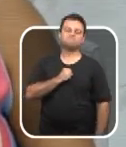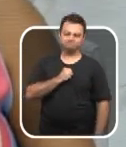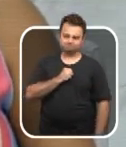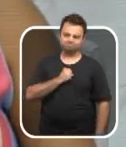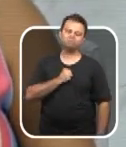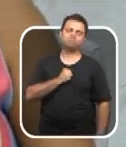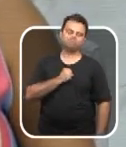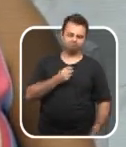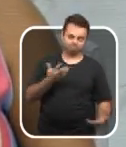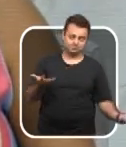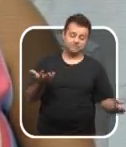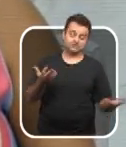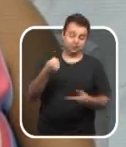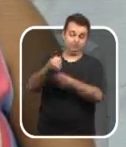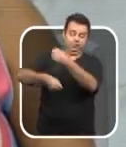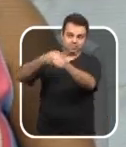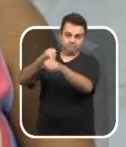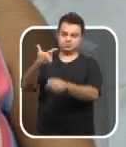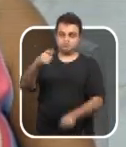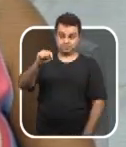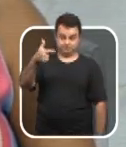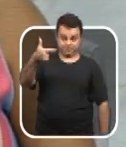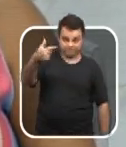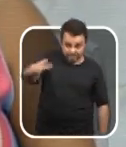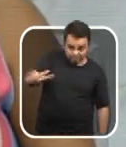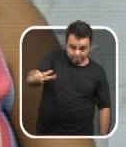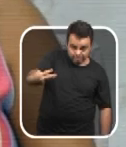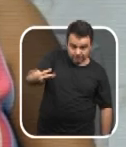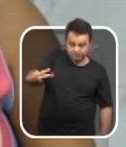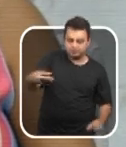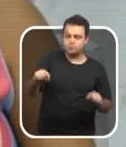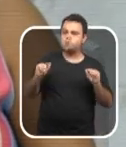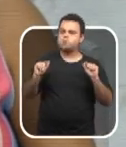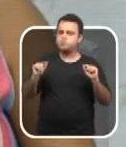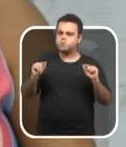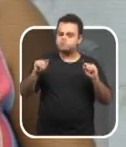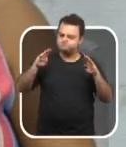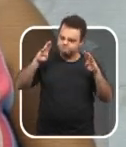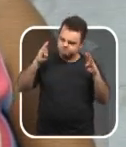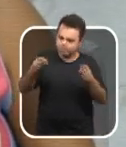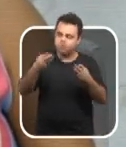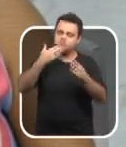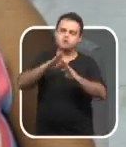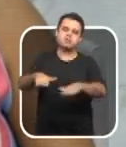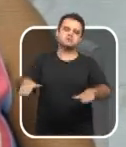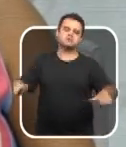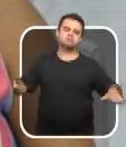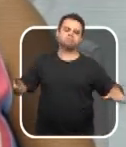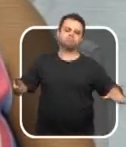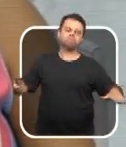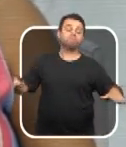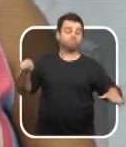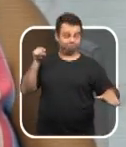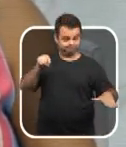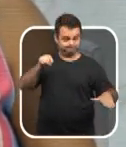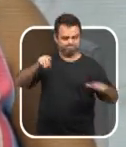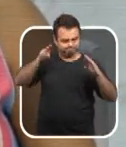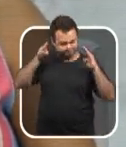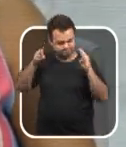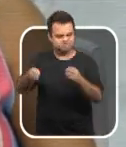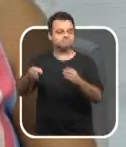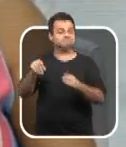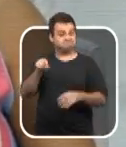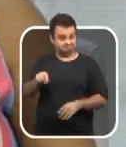faço. Então, para 2023, eu vou intensificar na questão da criança. Eu